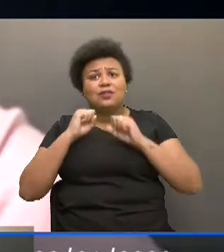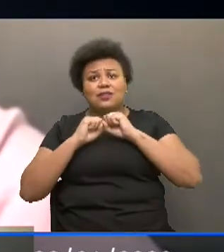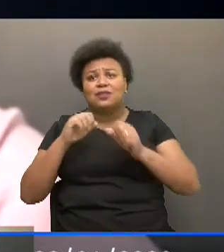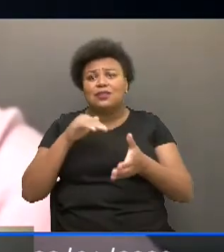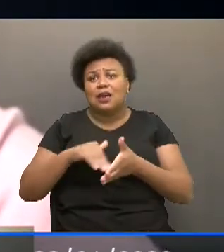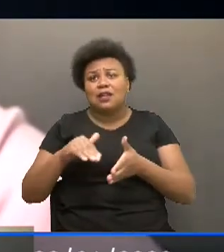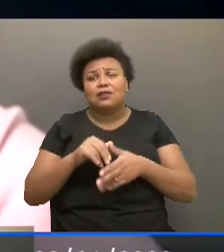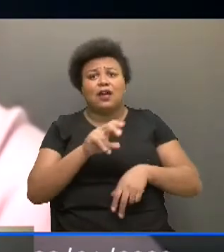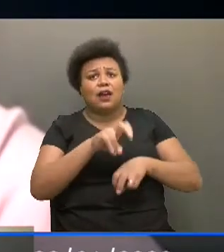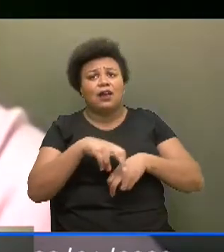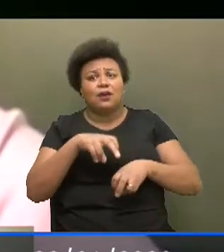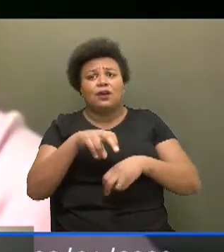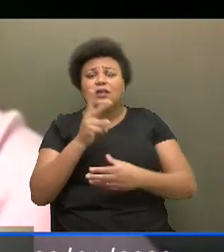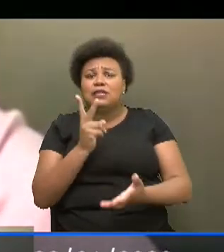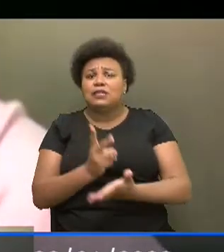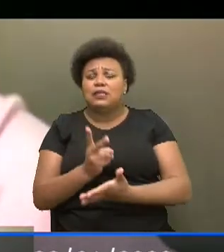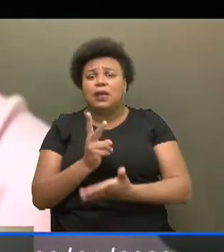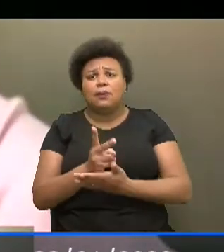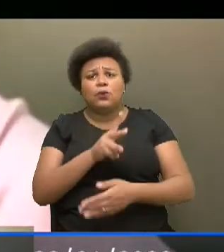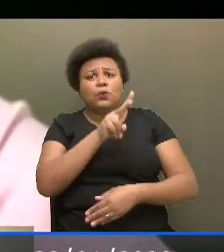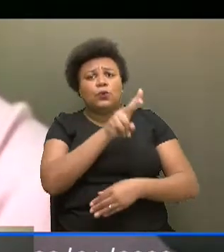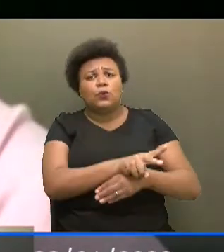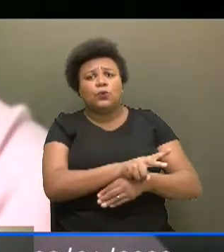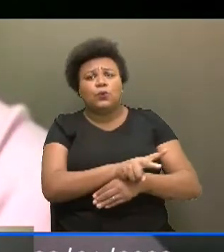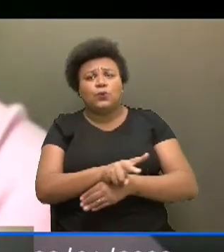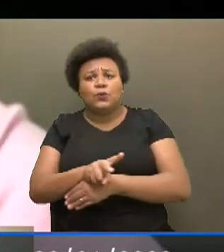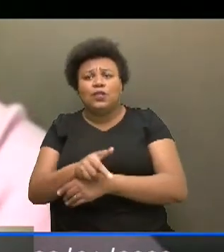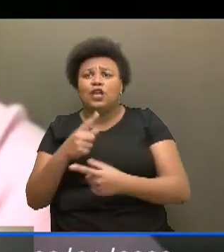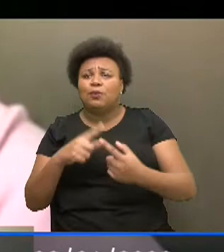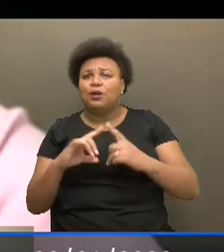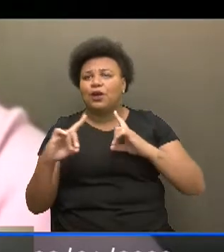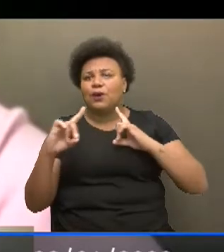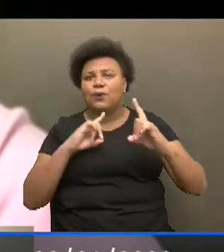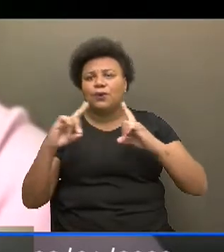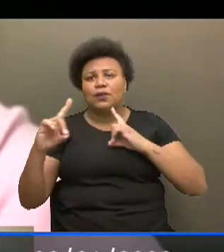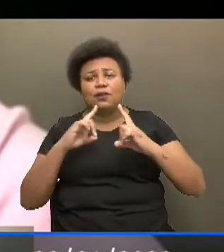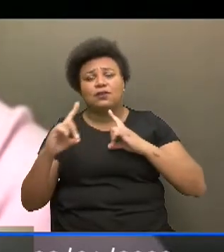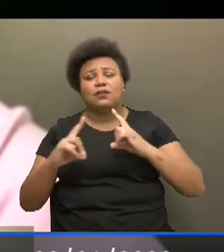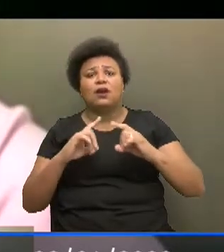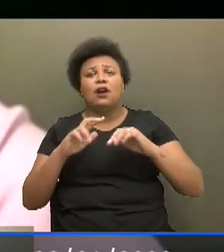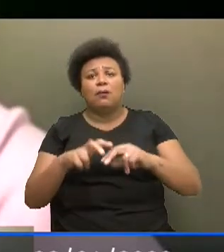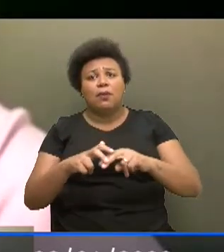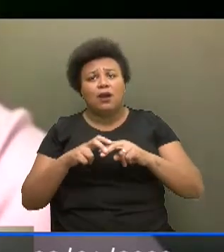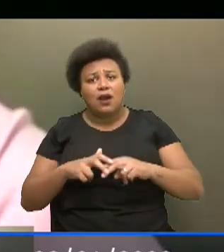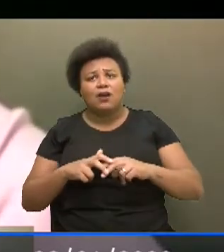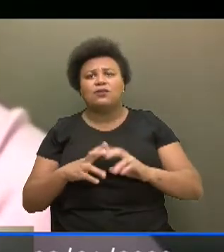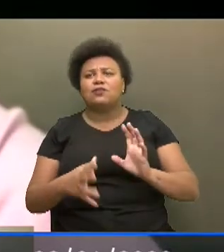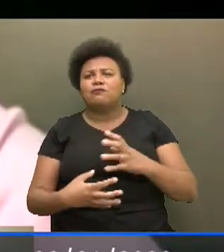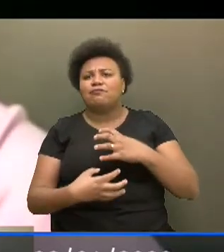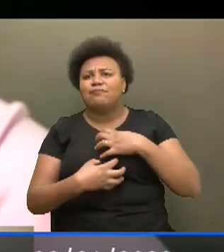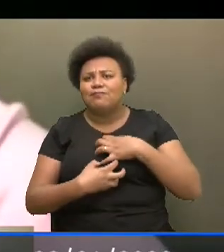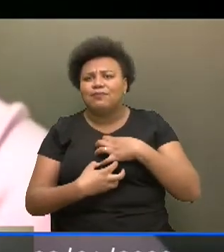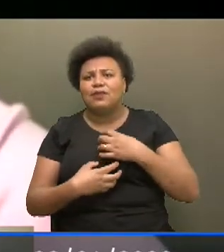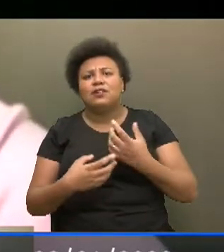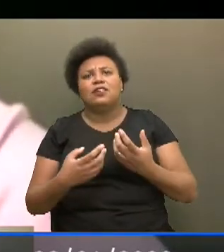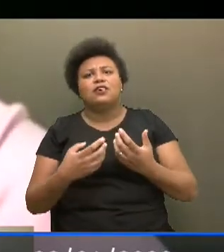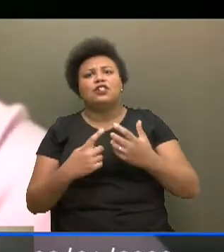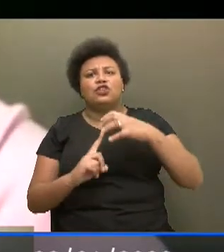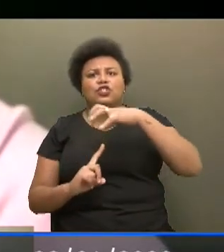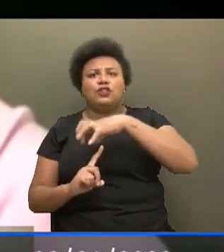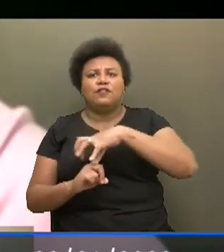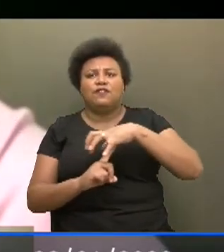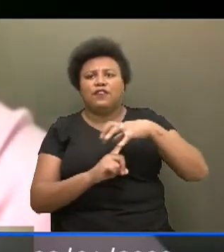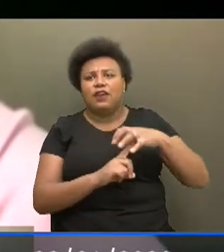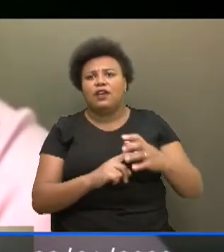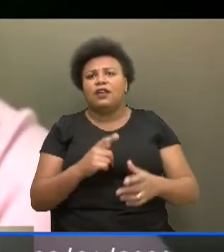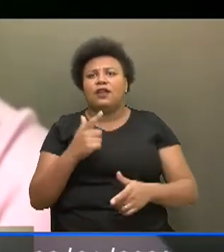sempre monitorando, até porque toda essa coordenação, em virtude de todo sentimento, seja de feira, seja desse